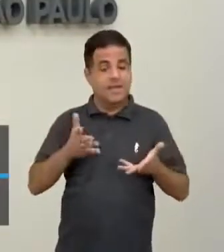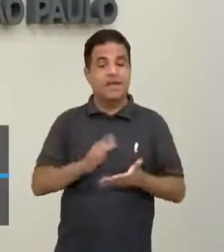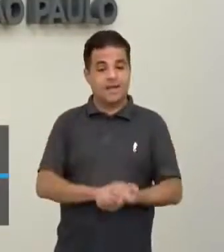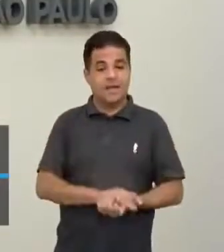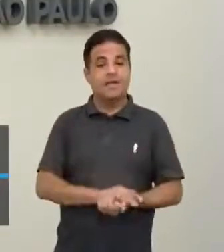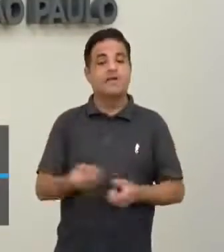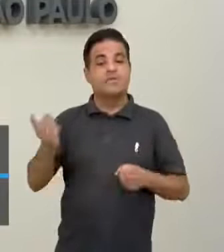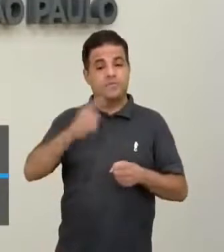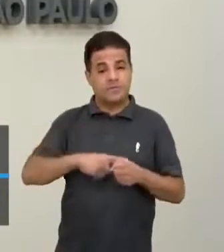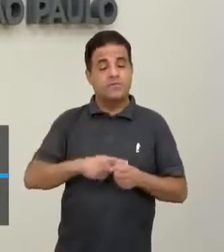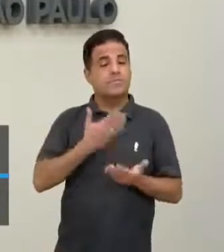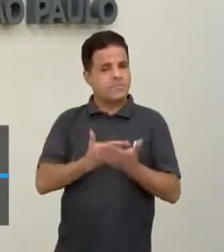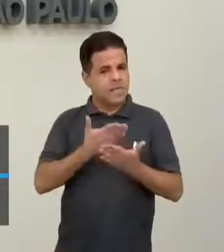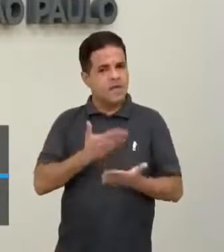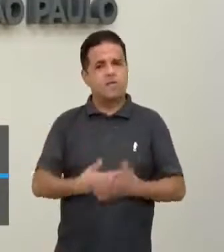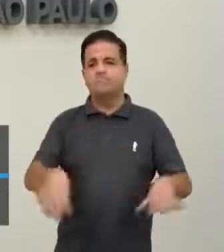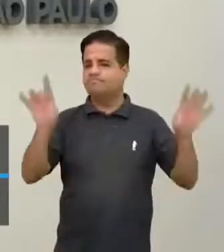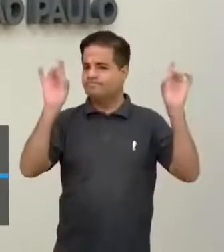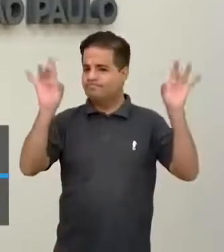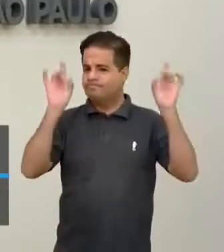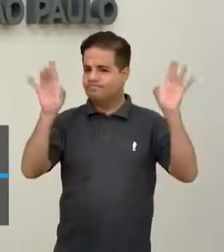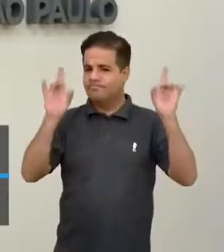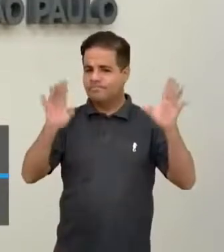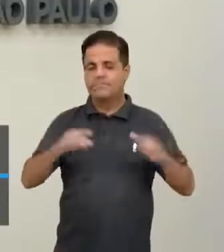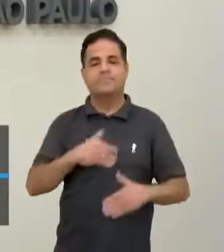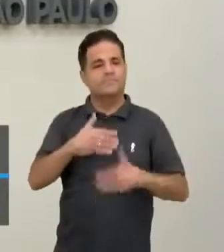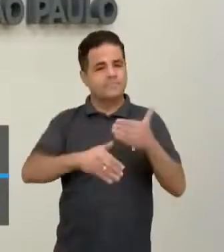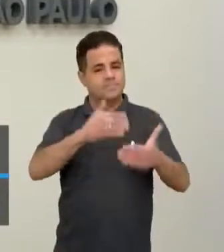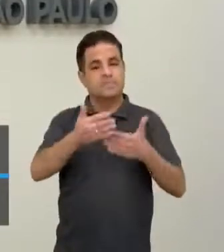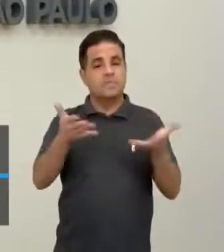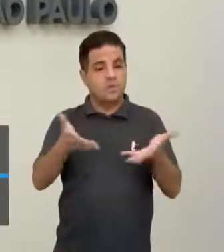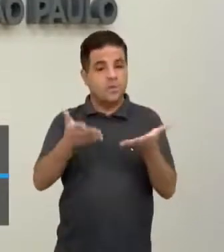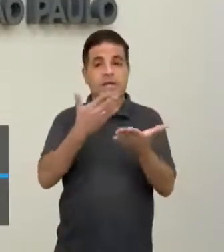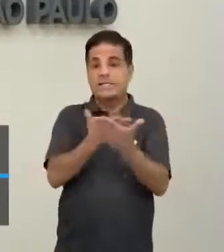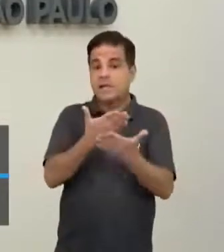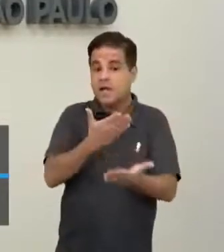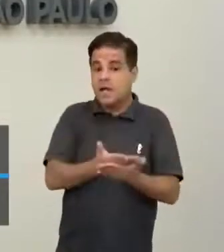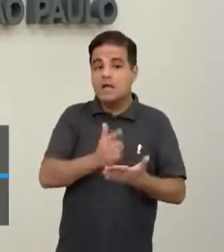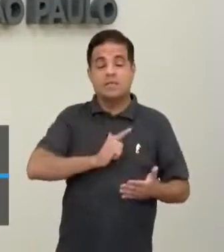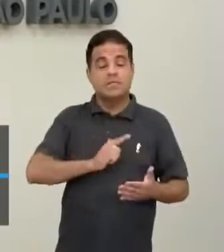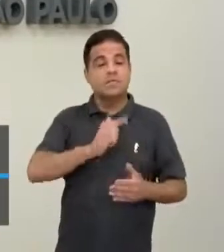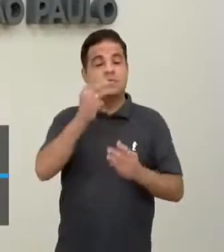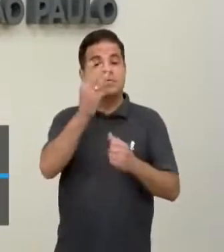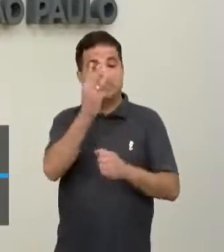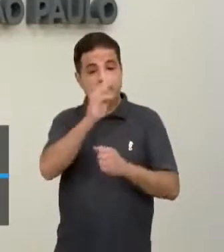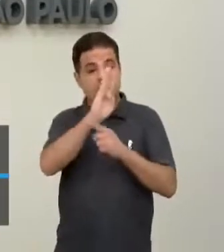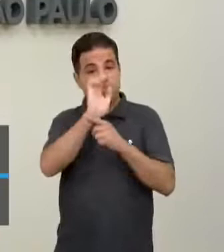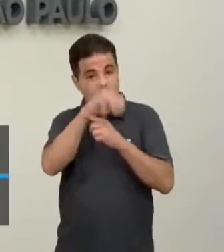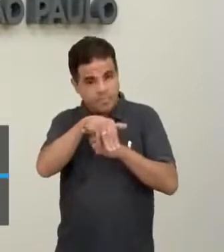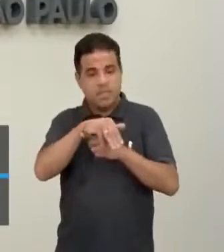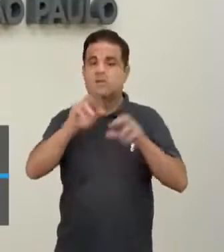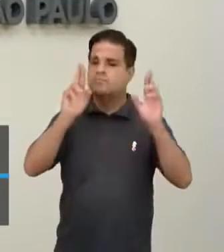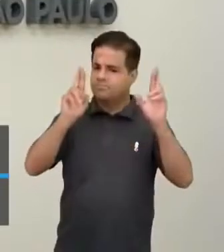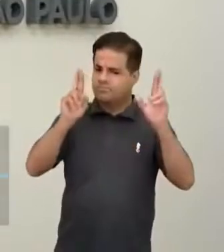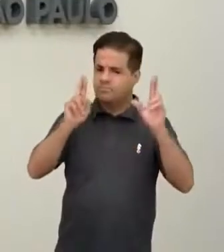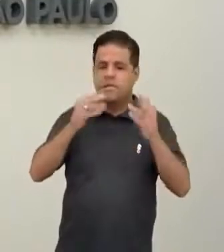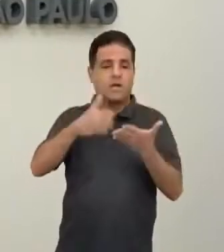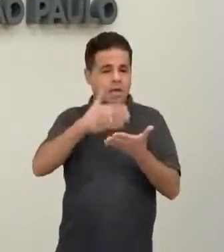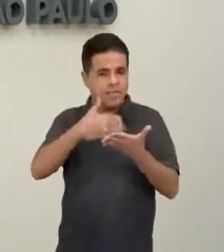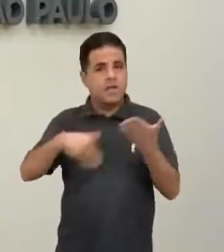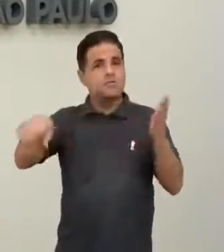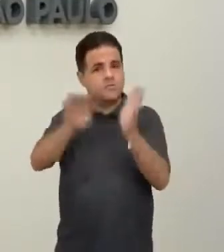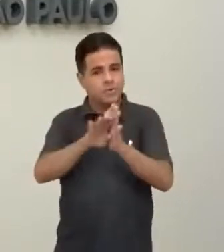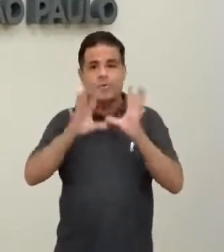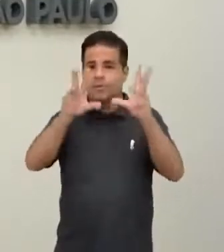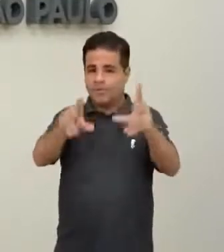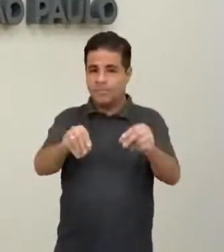De volta com as aulas inéditas, tá, gente? Porque a gente já está de volta há um tempo. Mas as aulas inéditas, terceiro bimestre, espero que o caderno tenha chegado para todos. Se